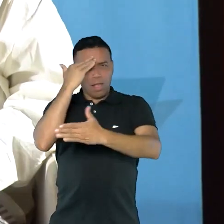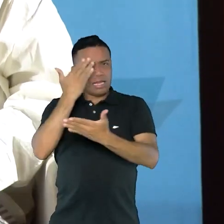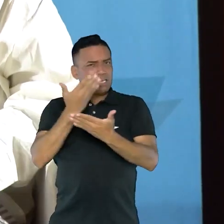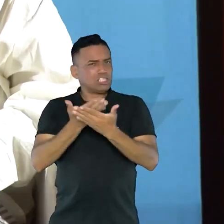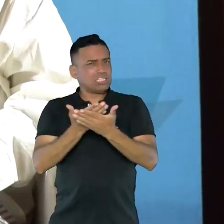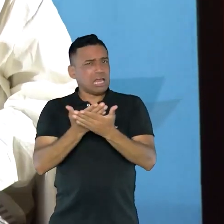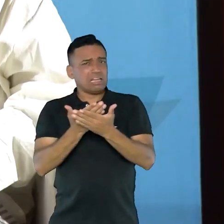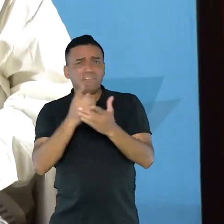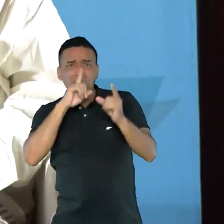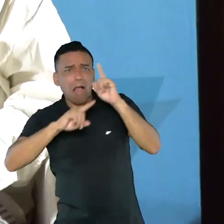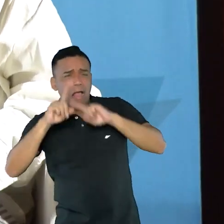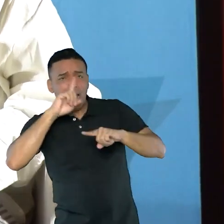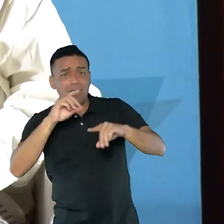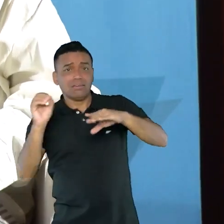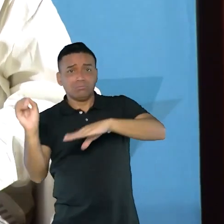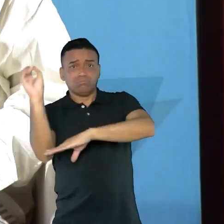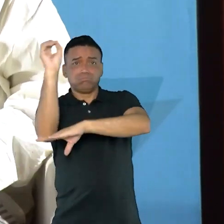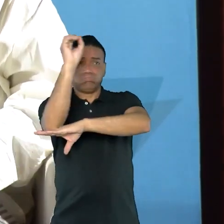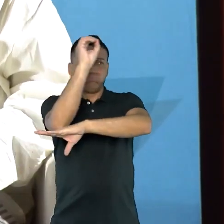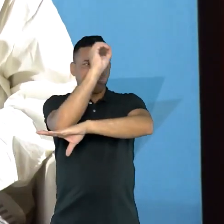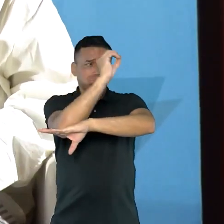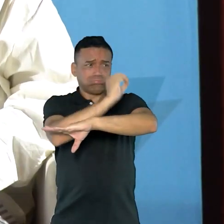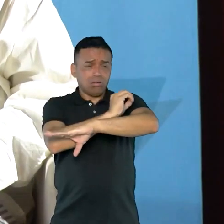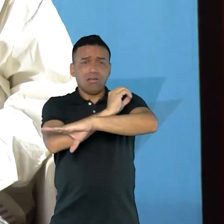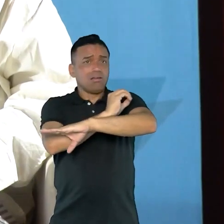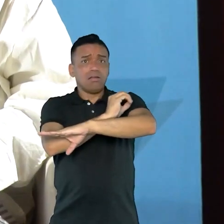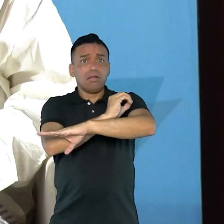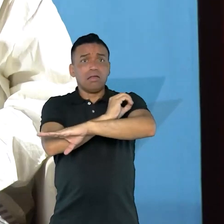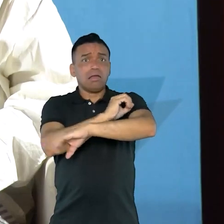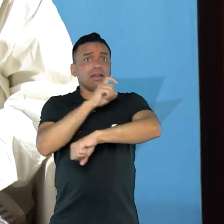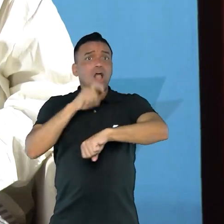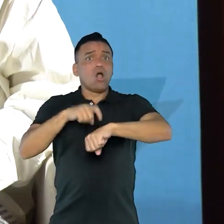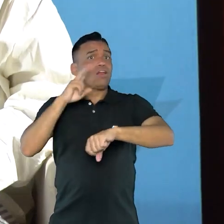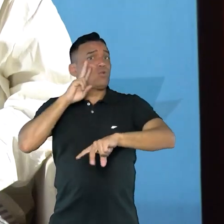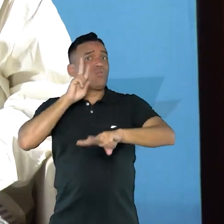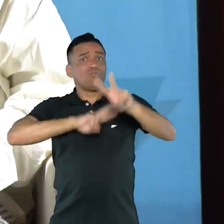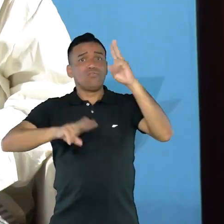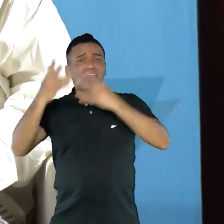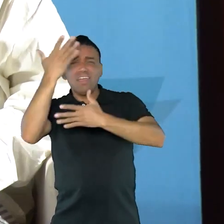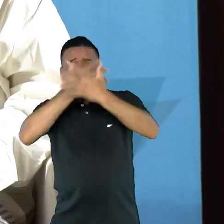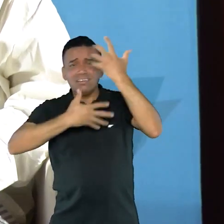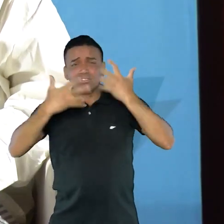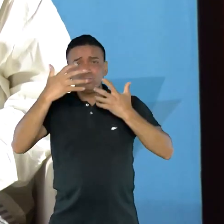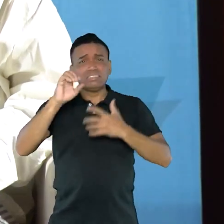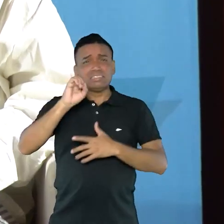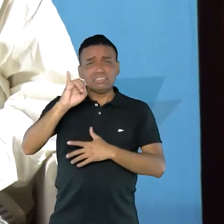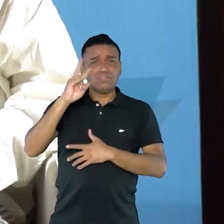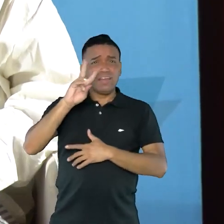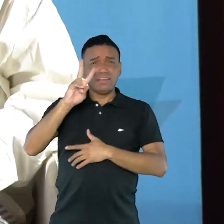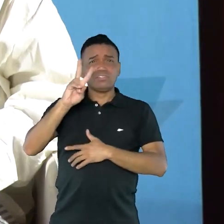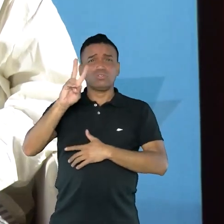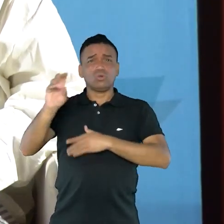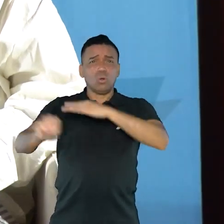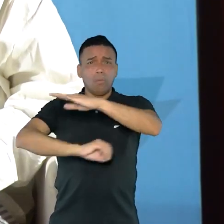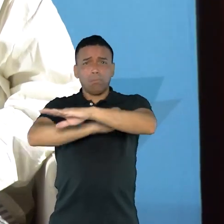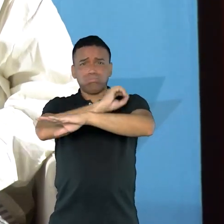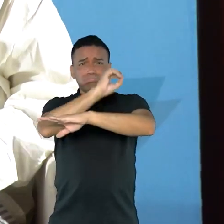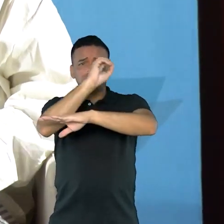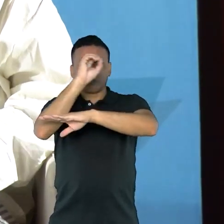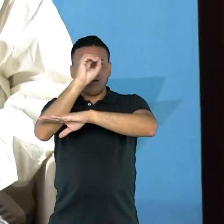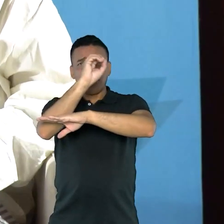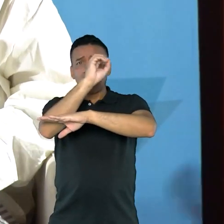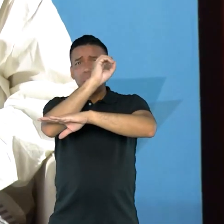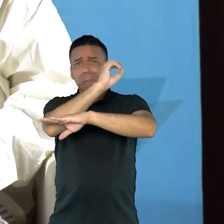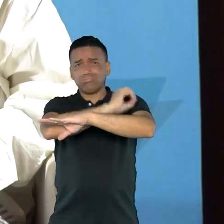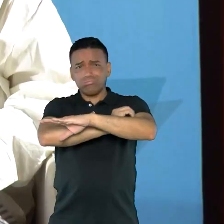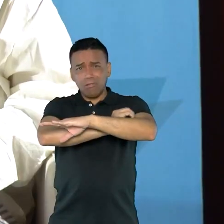imperfeito, que crepúsculo real é aquele que não vejo. Se vejo a beleza da aurora, não preciso acreditar que há